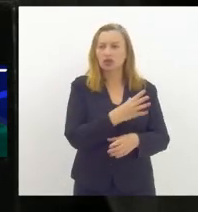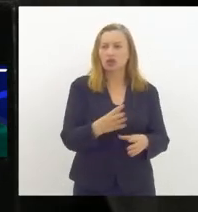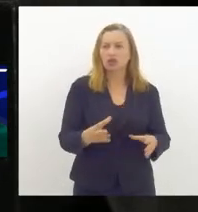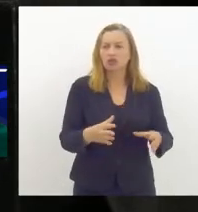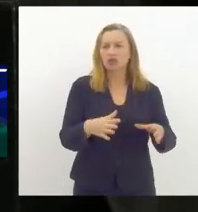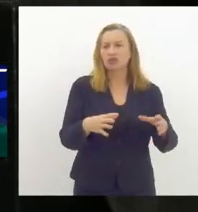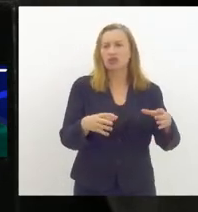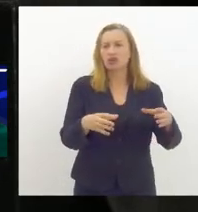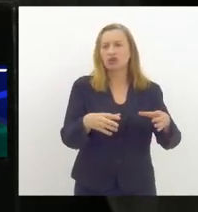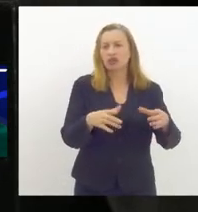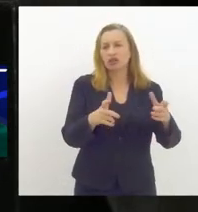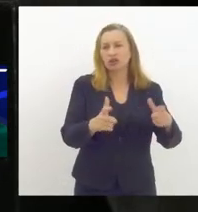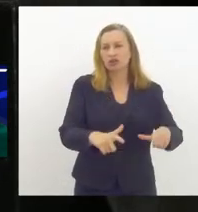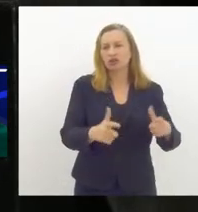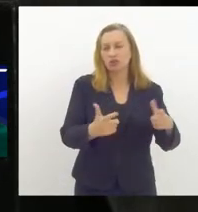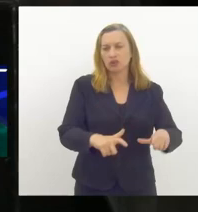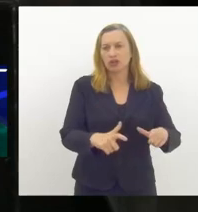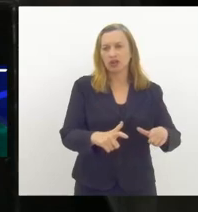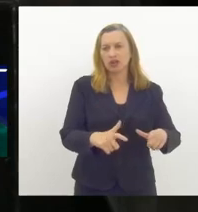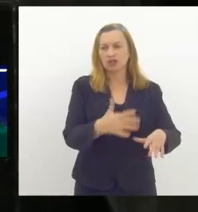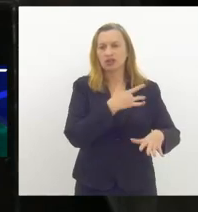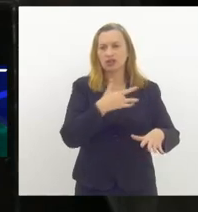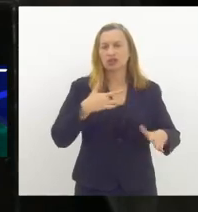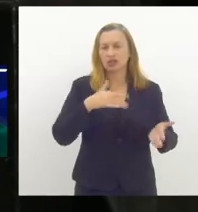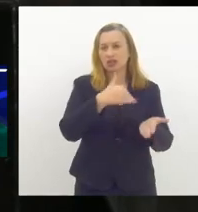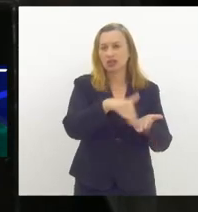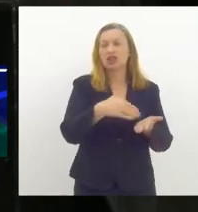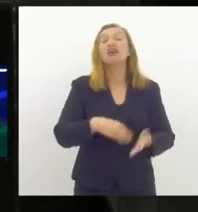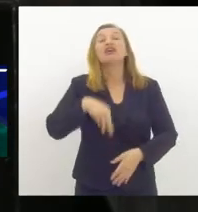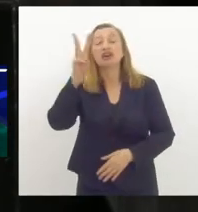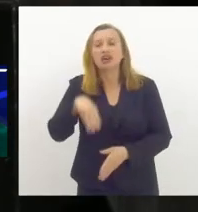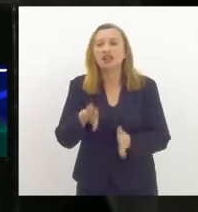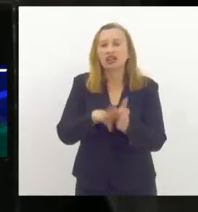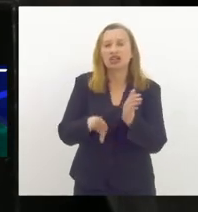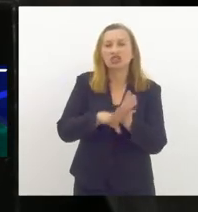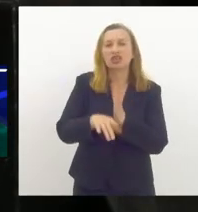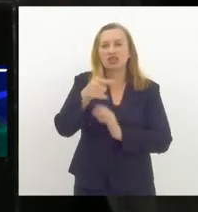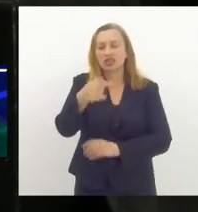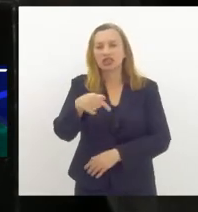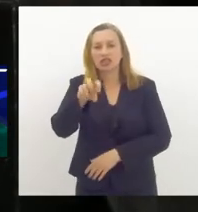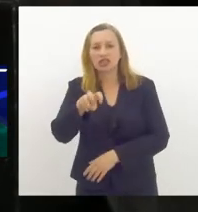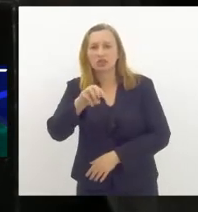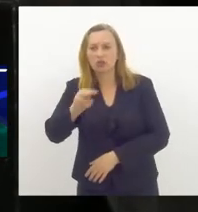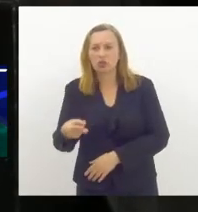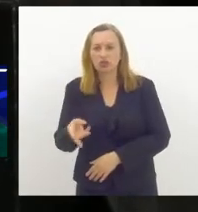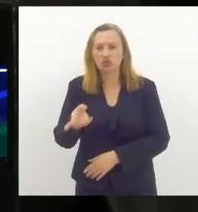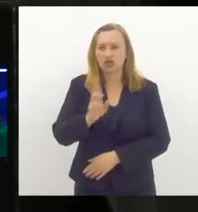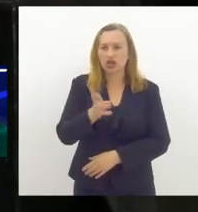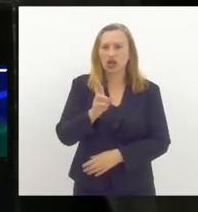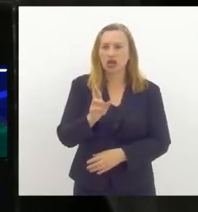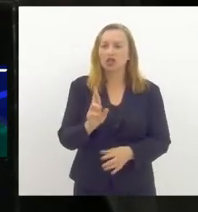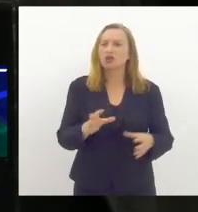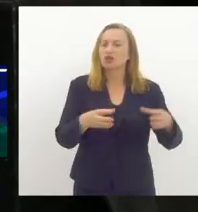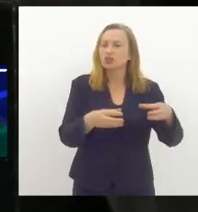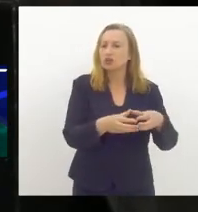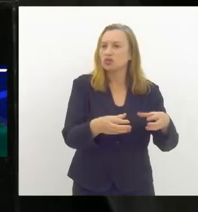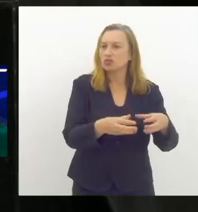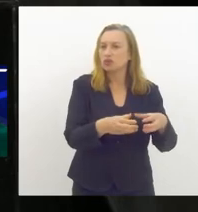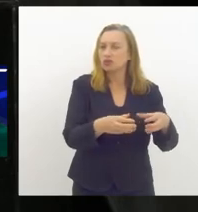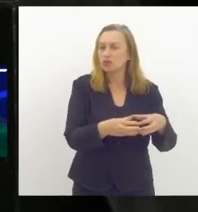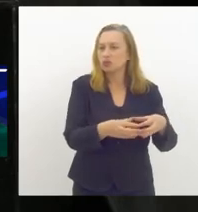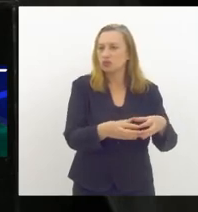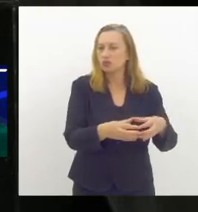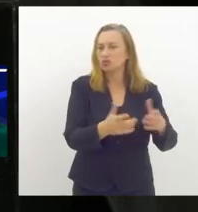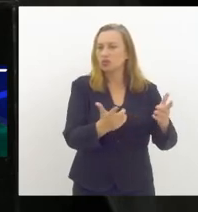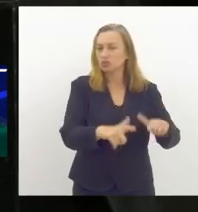secretaria de estado de saúde quem foi que disse que precisamos gastar 75 milhões de reais numa sede da secretaria de estado